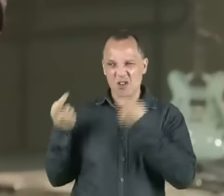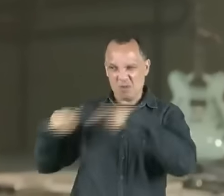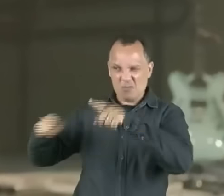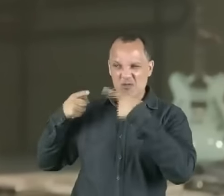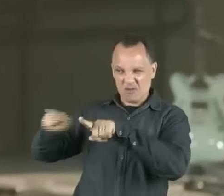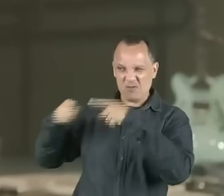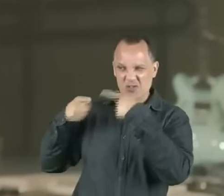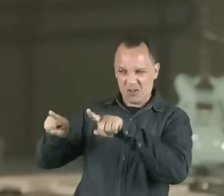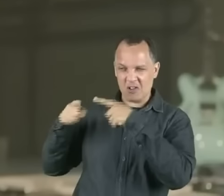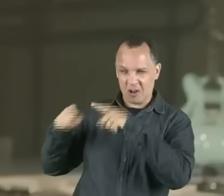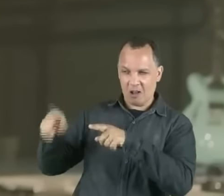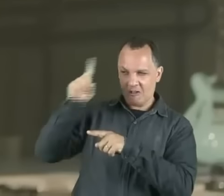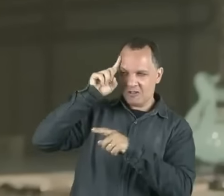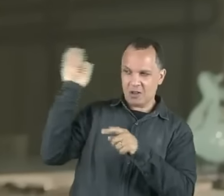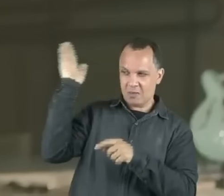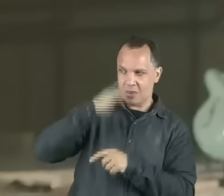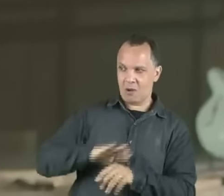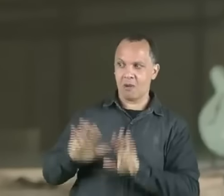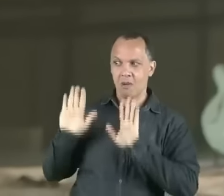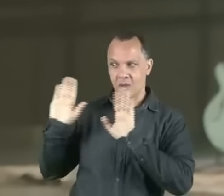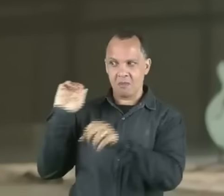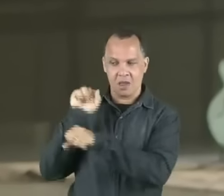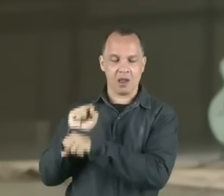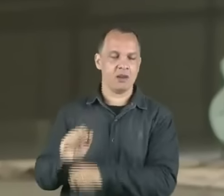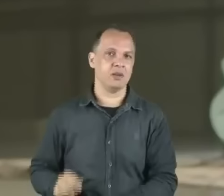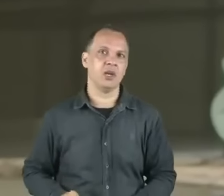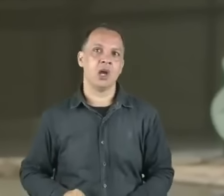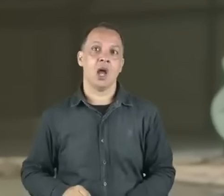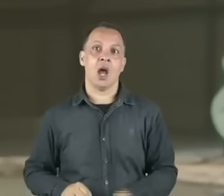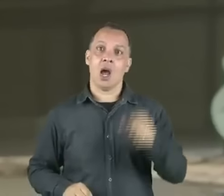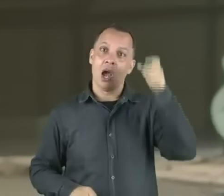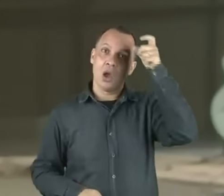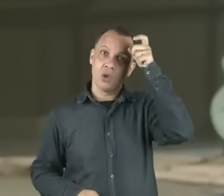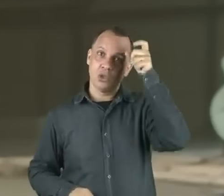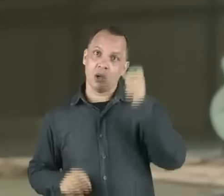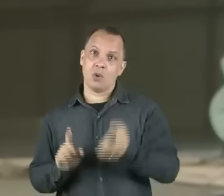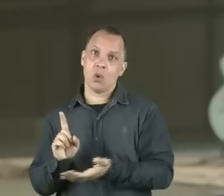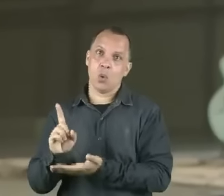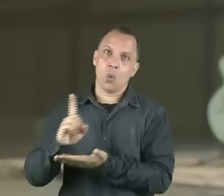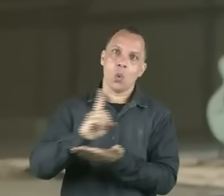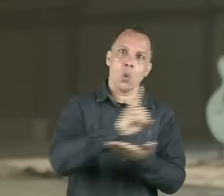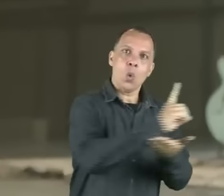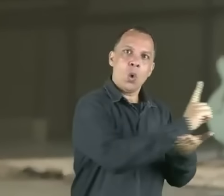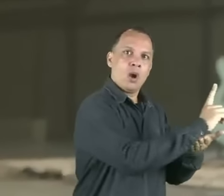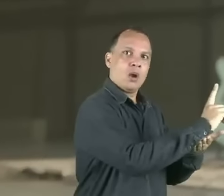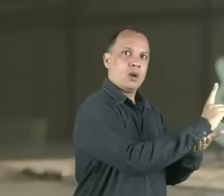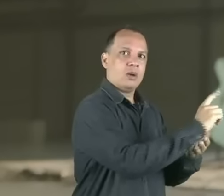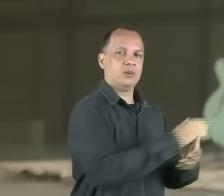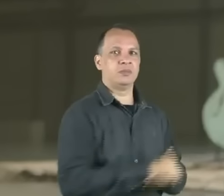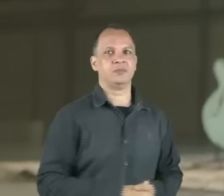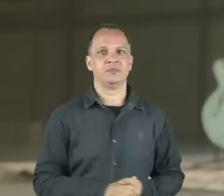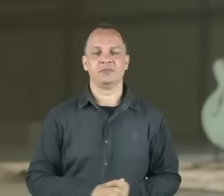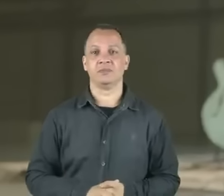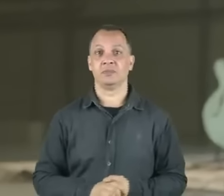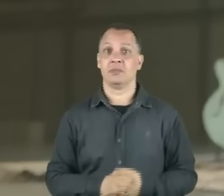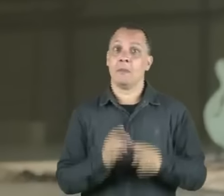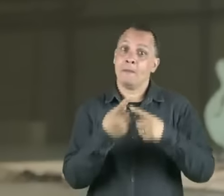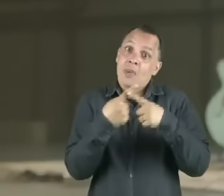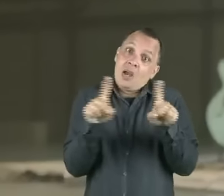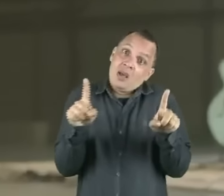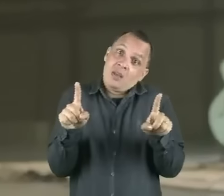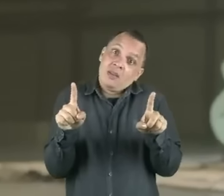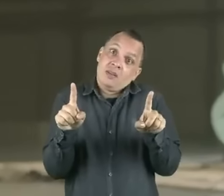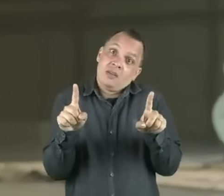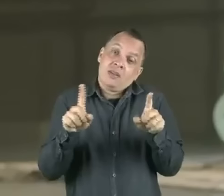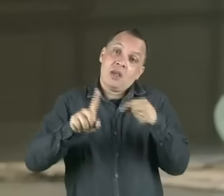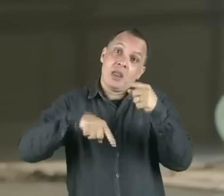desse cara e criar um dia mal para ele mas não conseguiu jamais conseguiu e essa é a nossa experiência